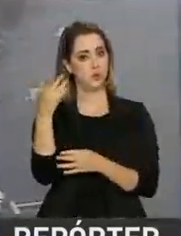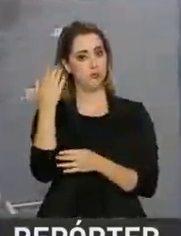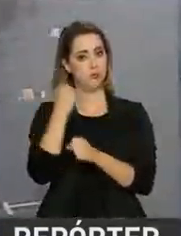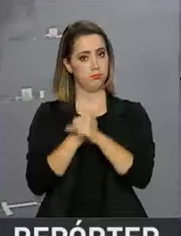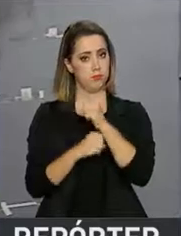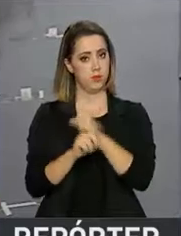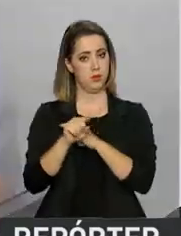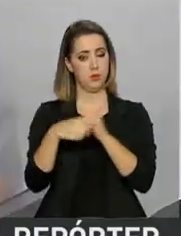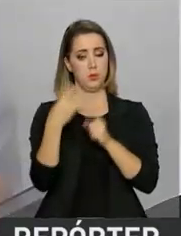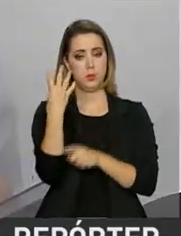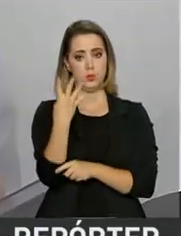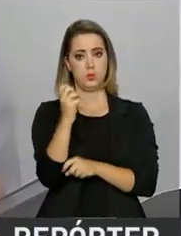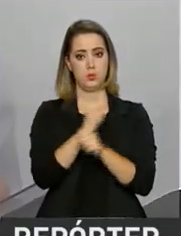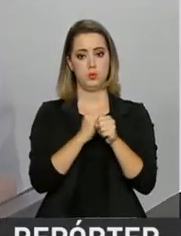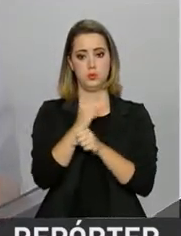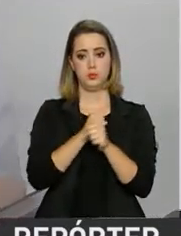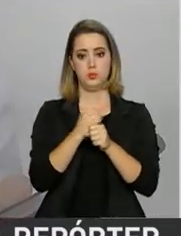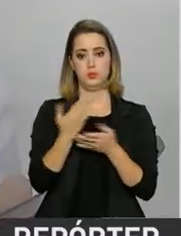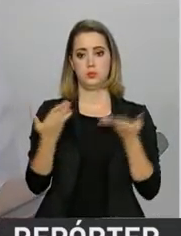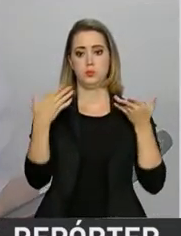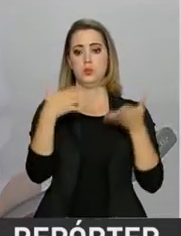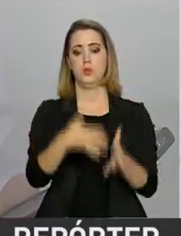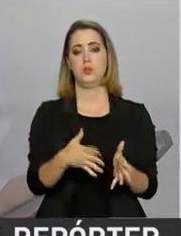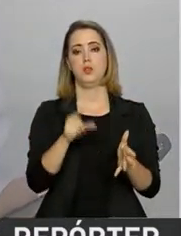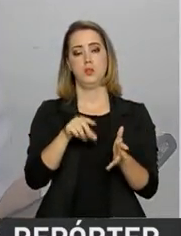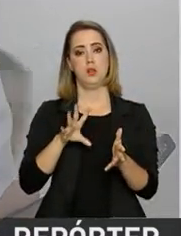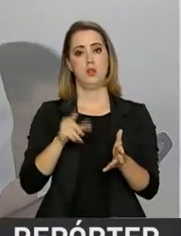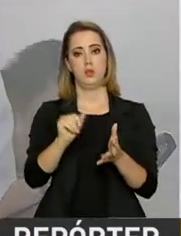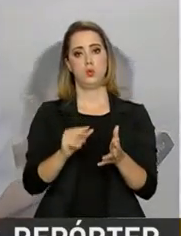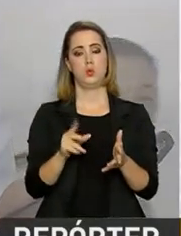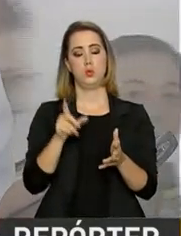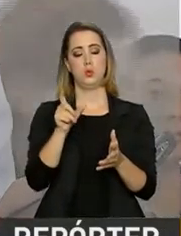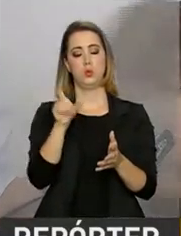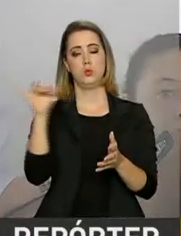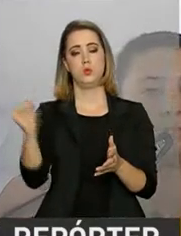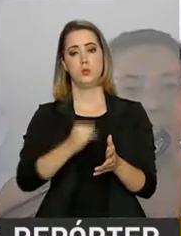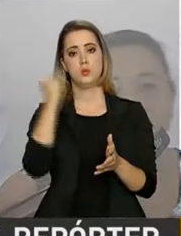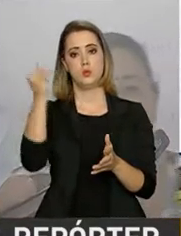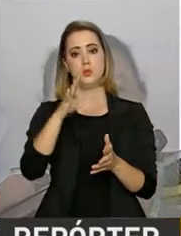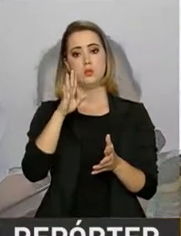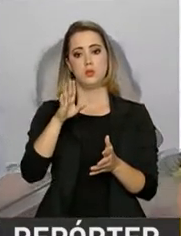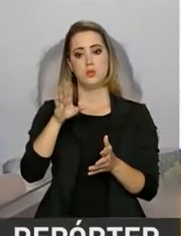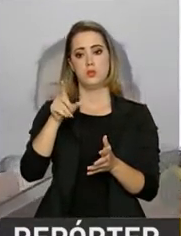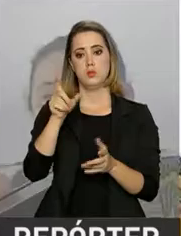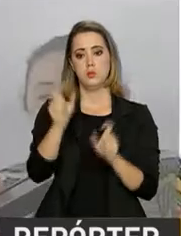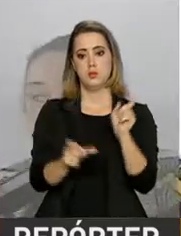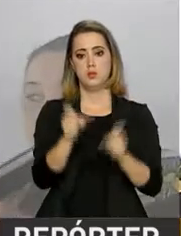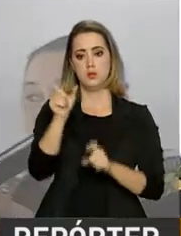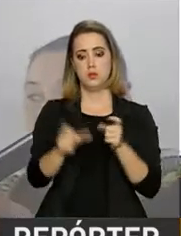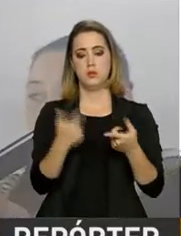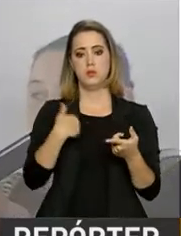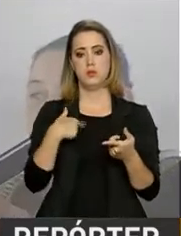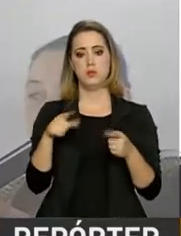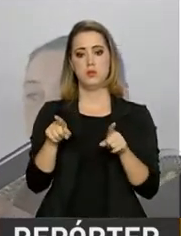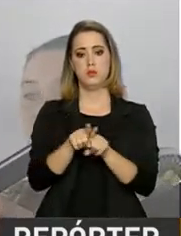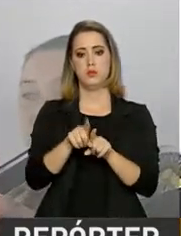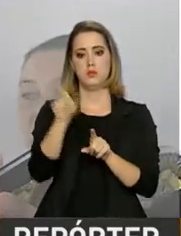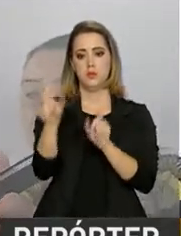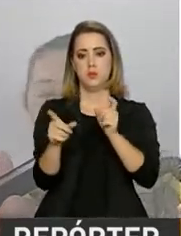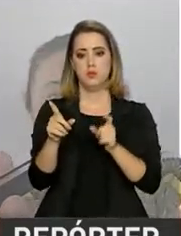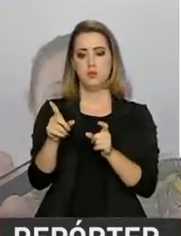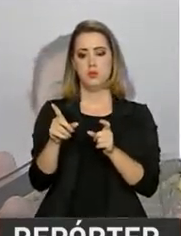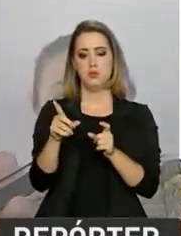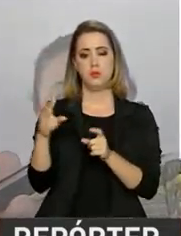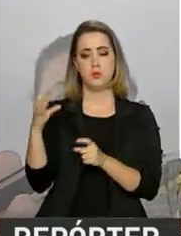de 4 anos. Integram esse conselho todos os expoentes da comunidade acadêmica, científica, as personalidades